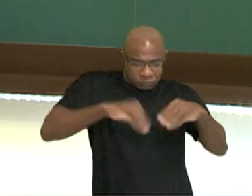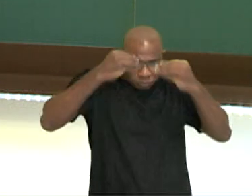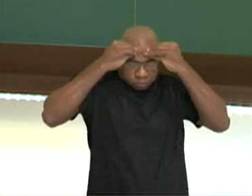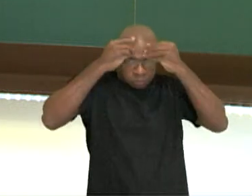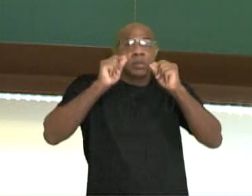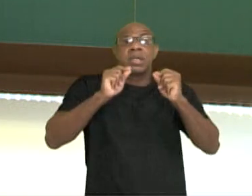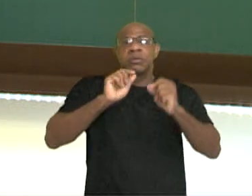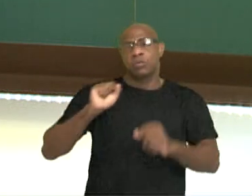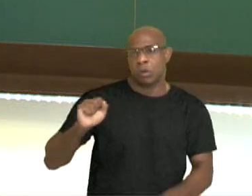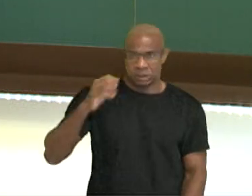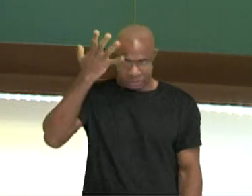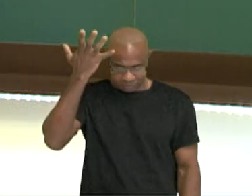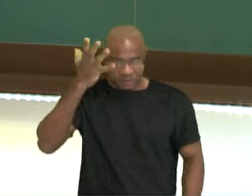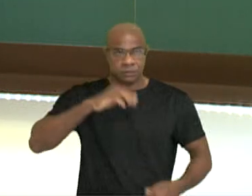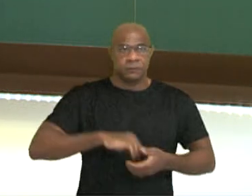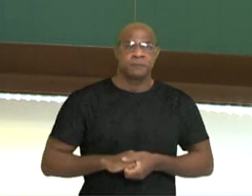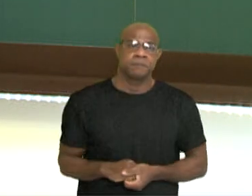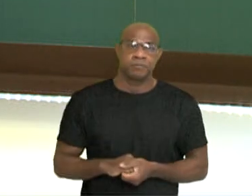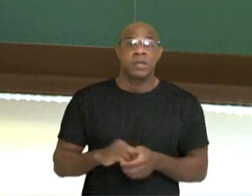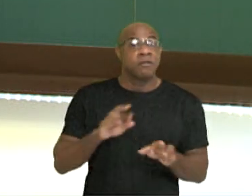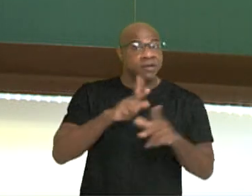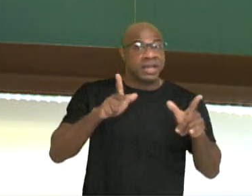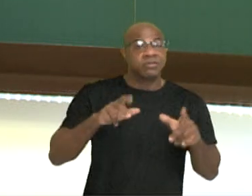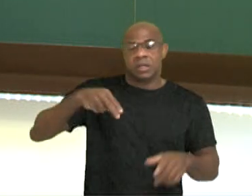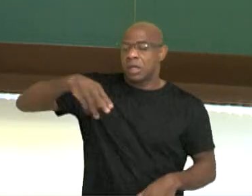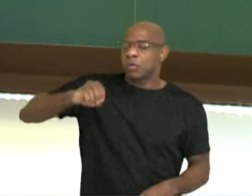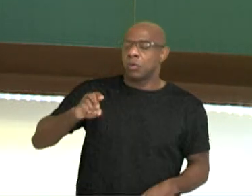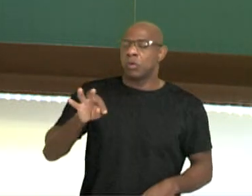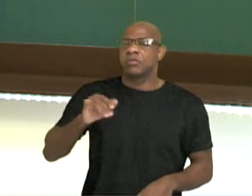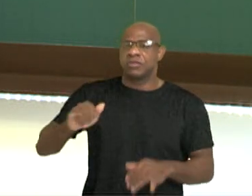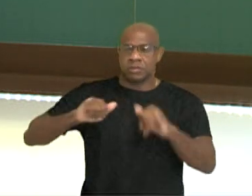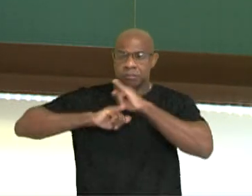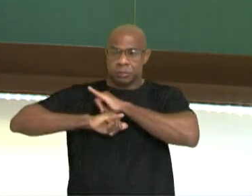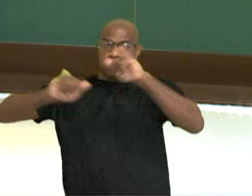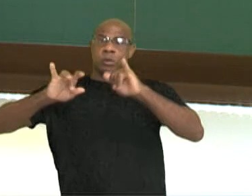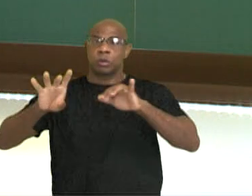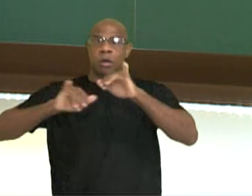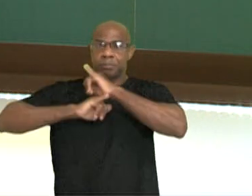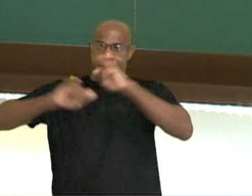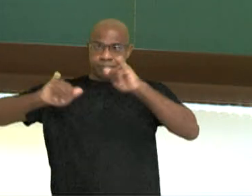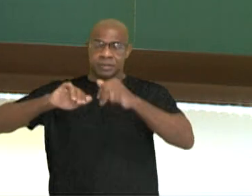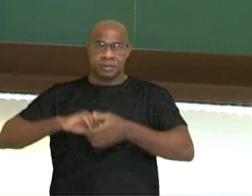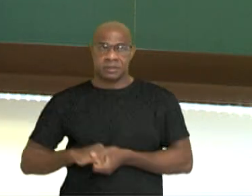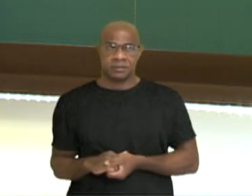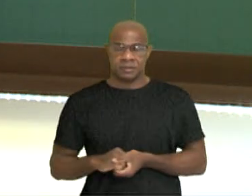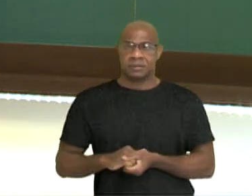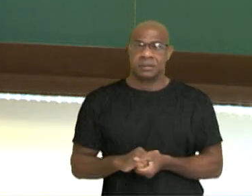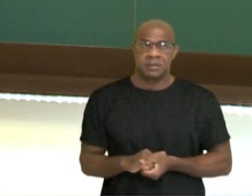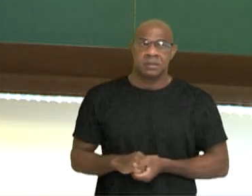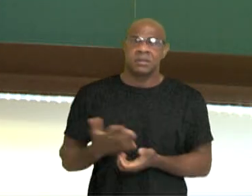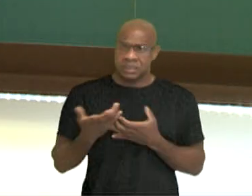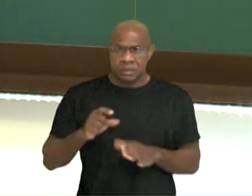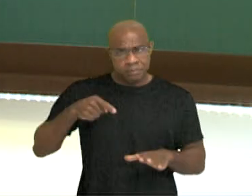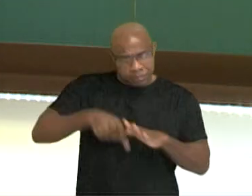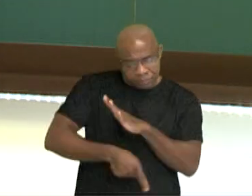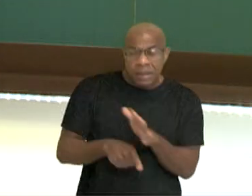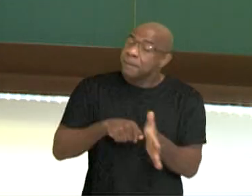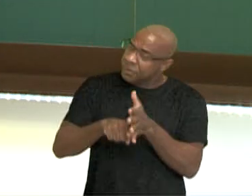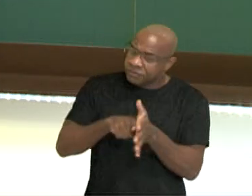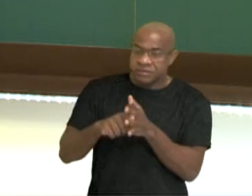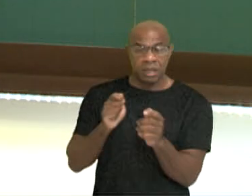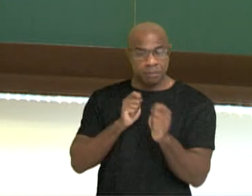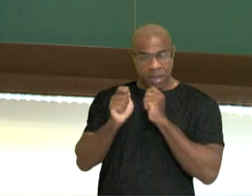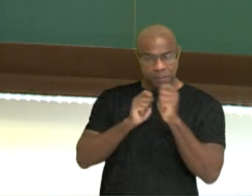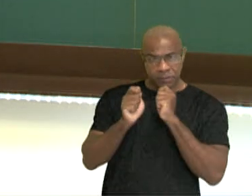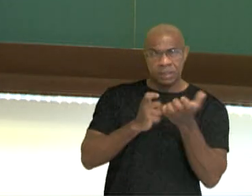fato, diferentemente da notícia, que apenas noticia o fato. Então, quando você quer algo mais profundo, pesquise